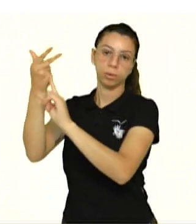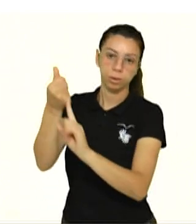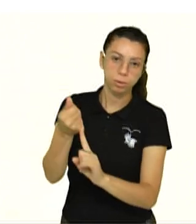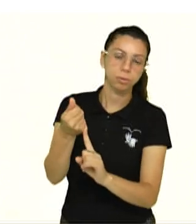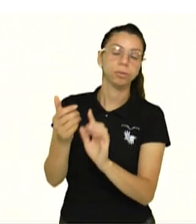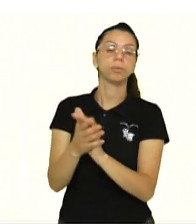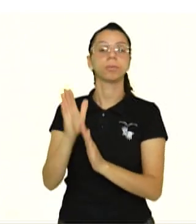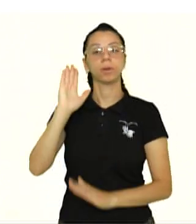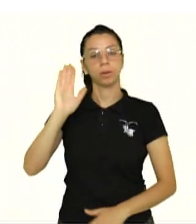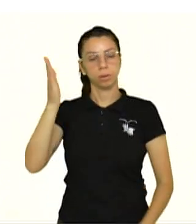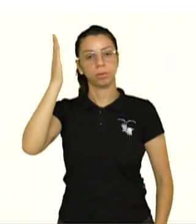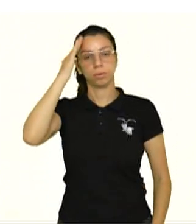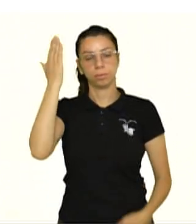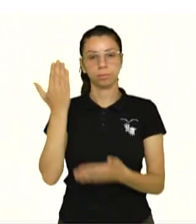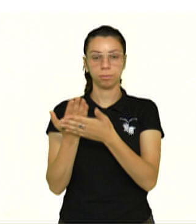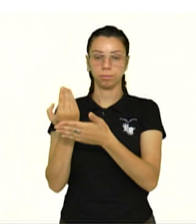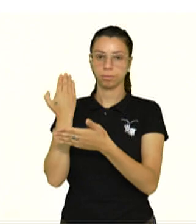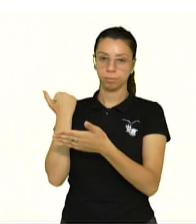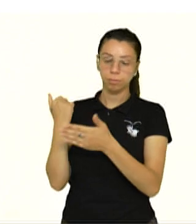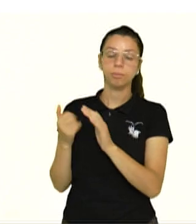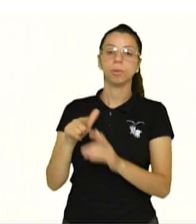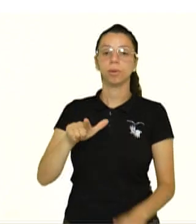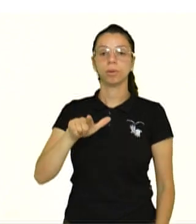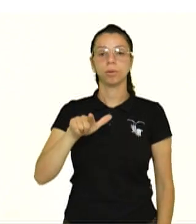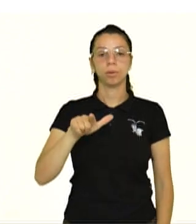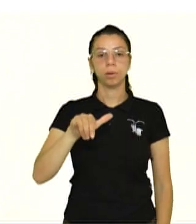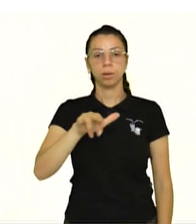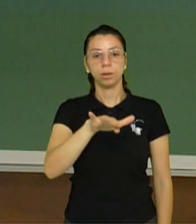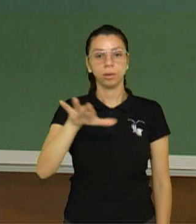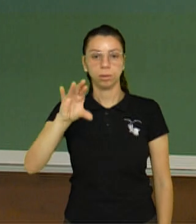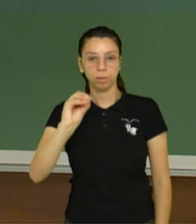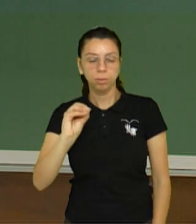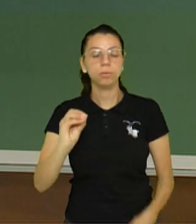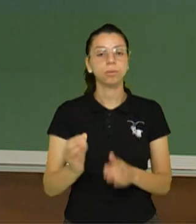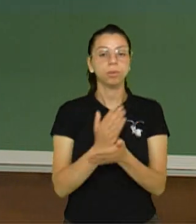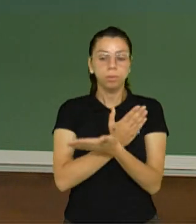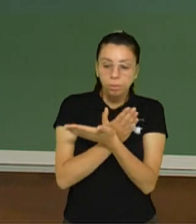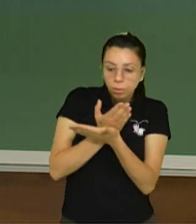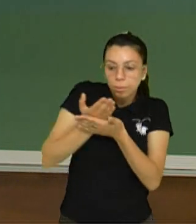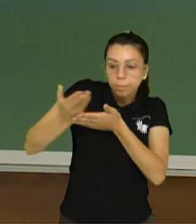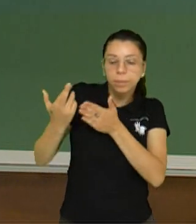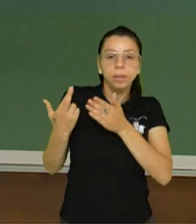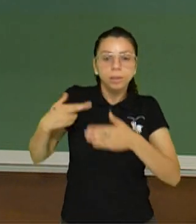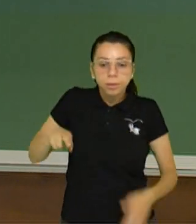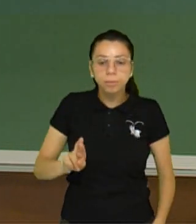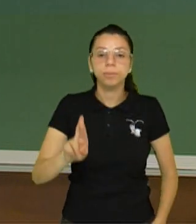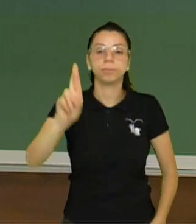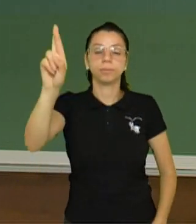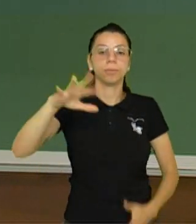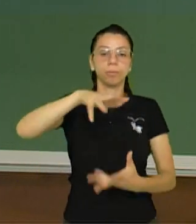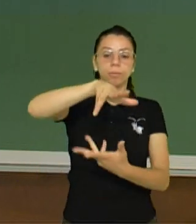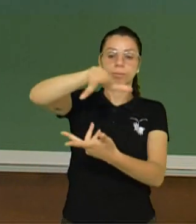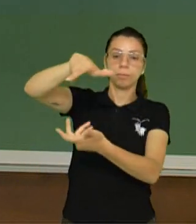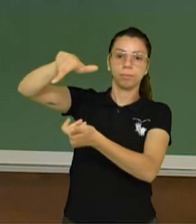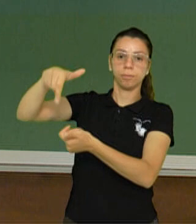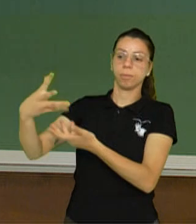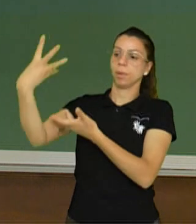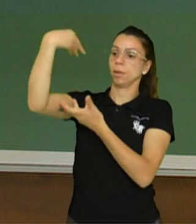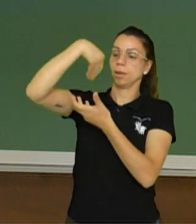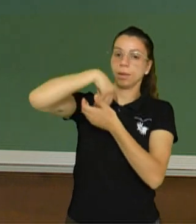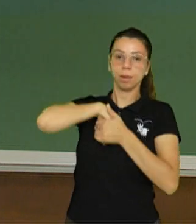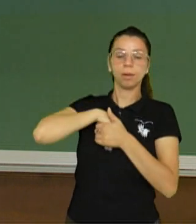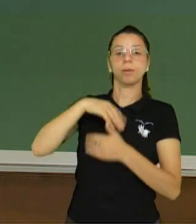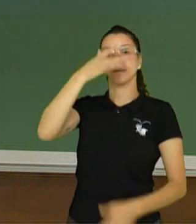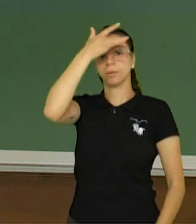vimos na aula anterior o lírico que começa a representar o mundo a partir de dentro do